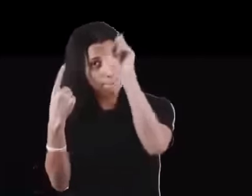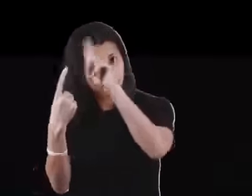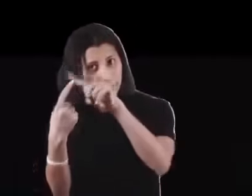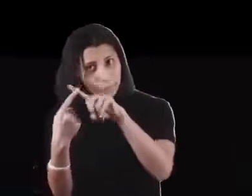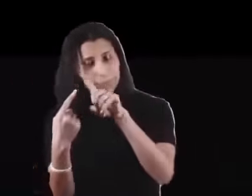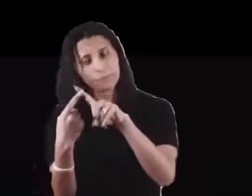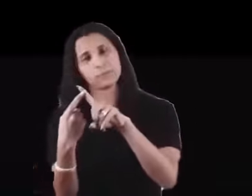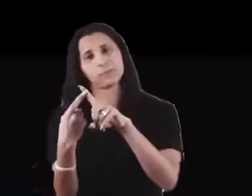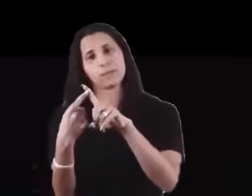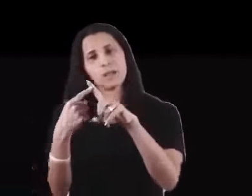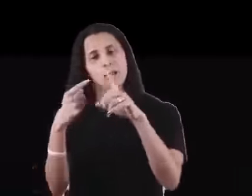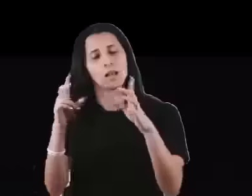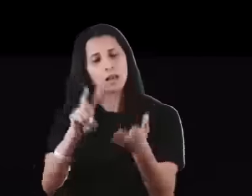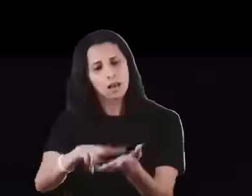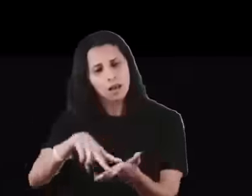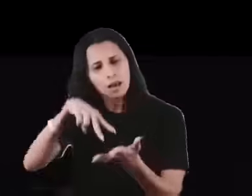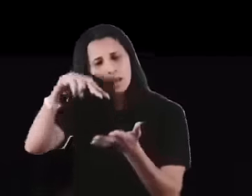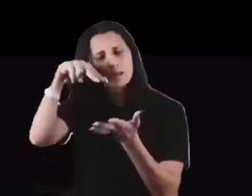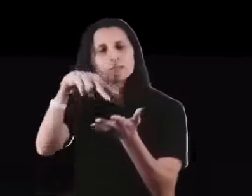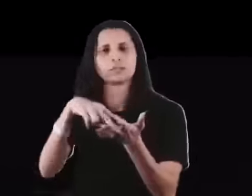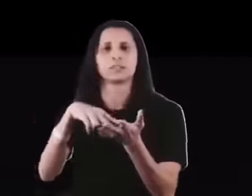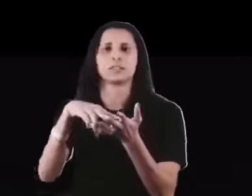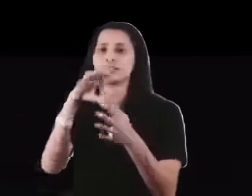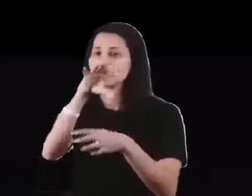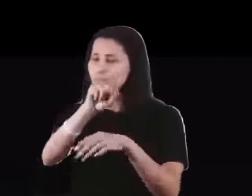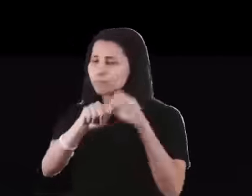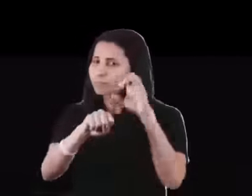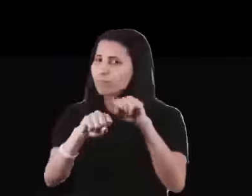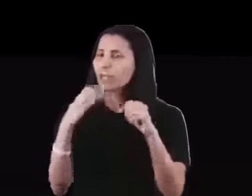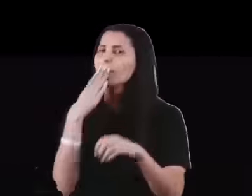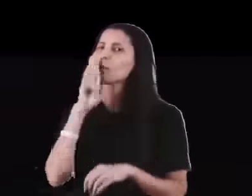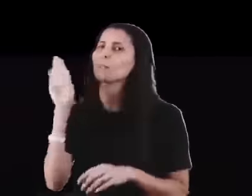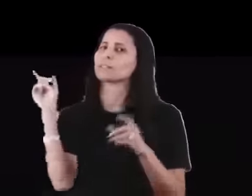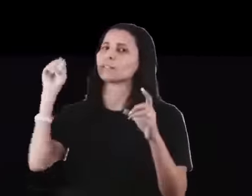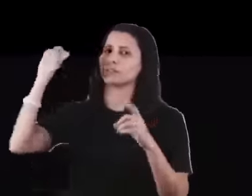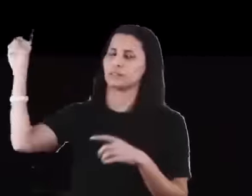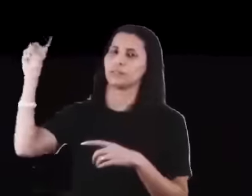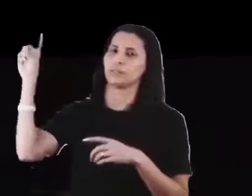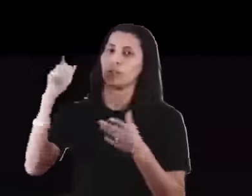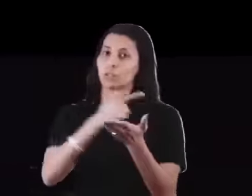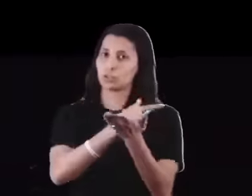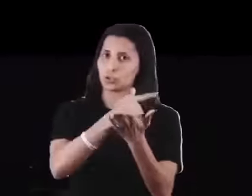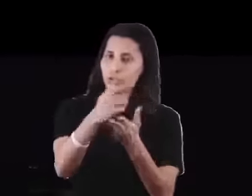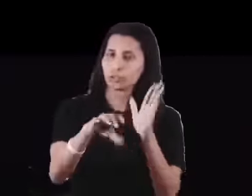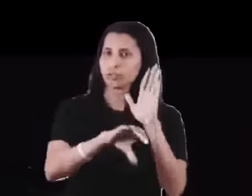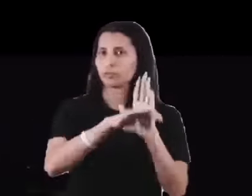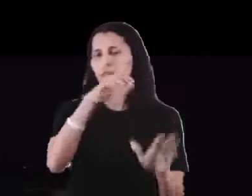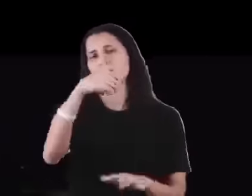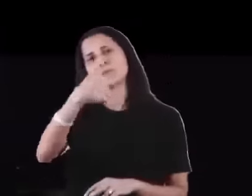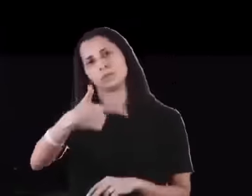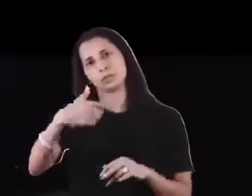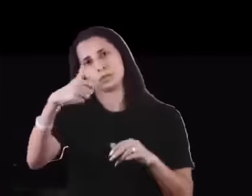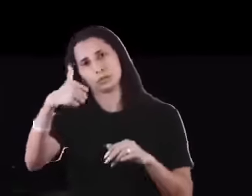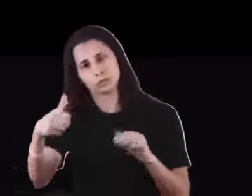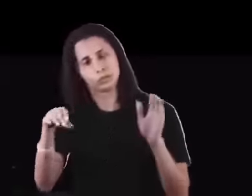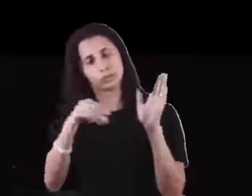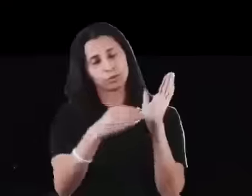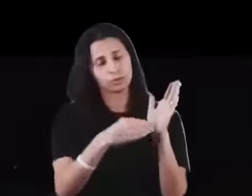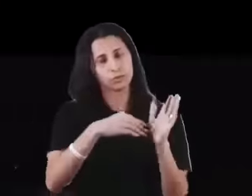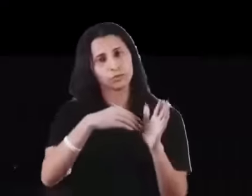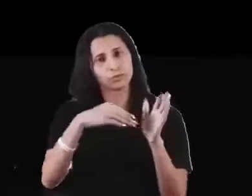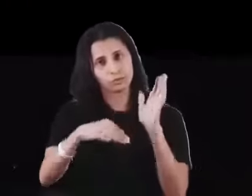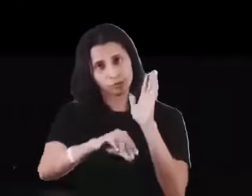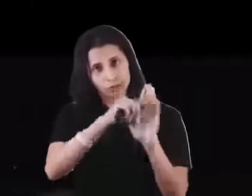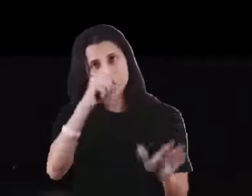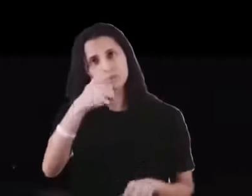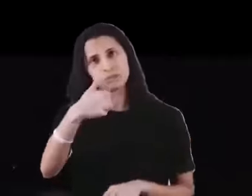agarre a promessa de Deus Gênesis 21 do 14 ao 18 dizer assim ela se pôs a caminho e ficou vagando pelo Deserto de